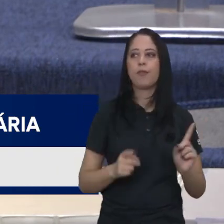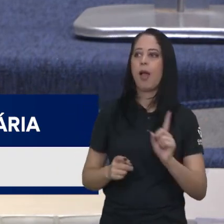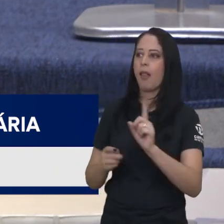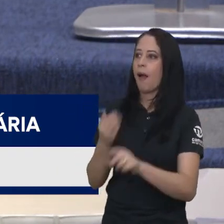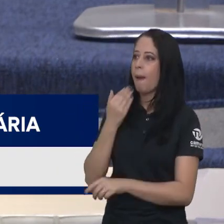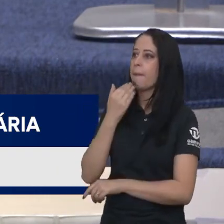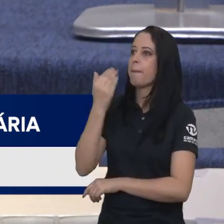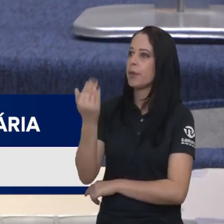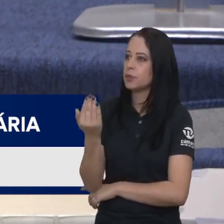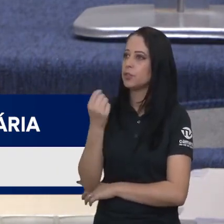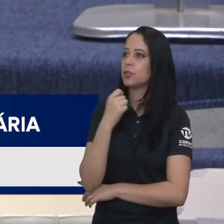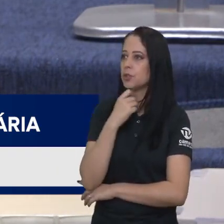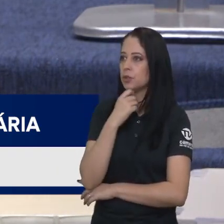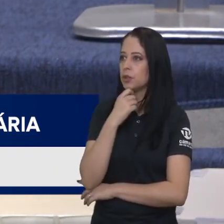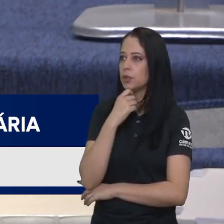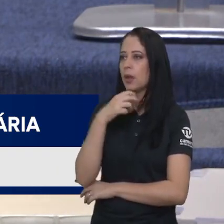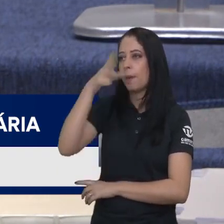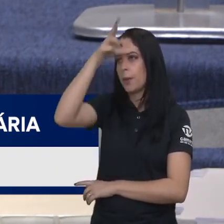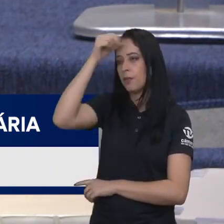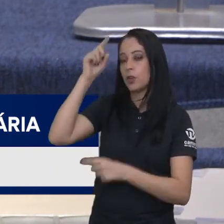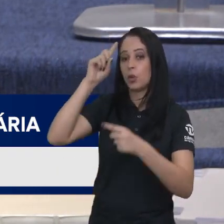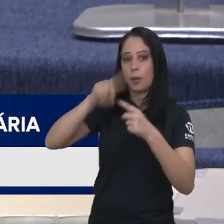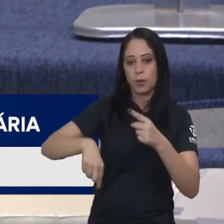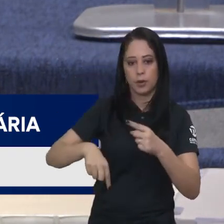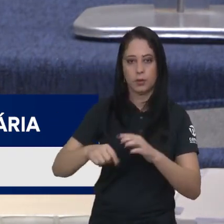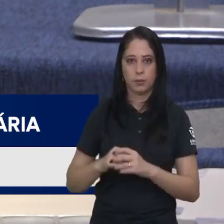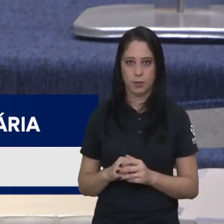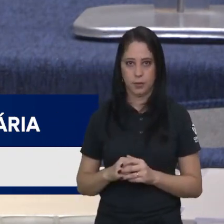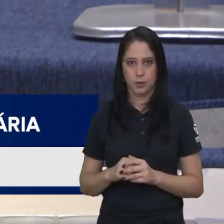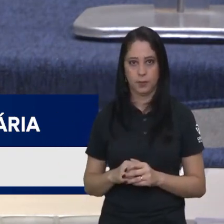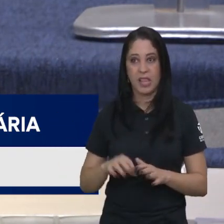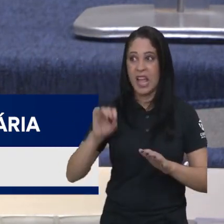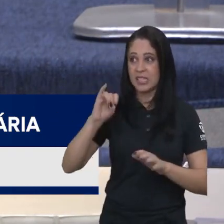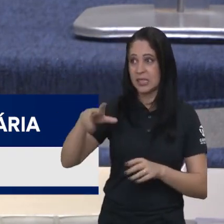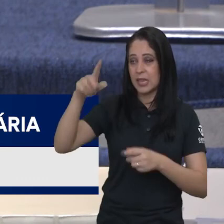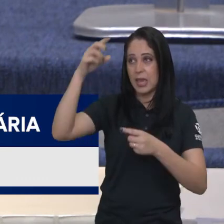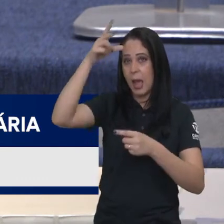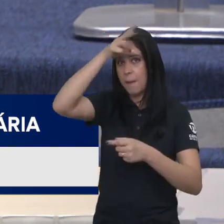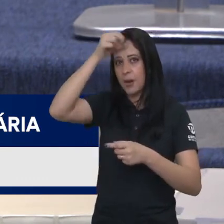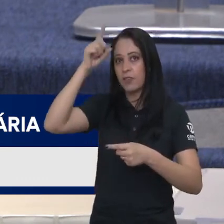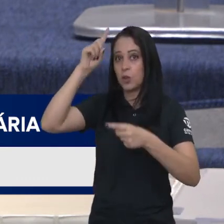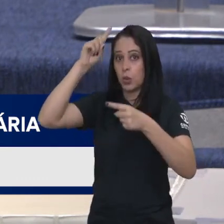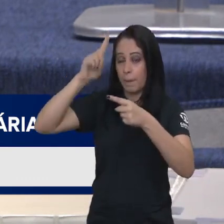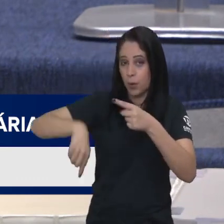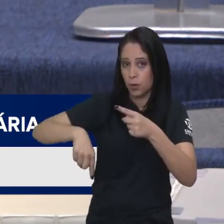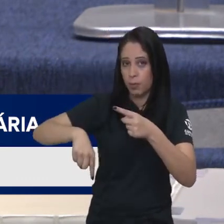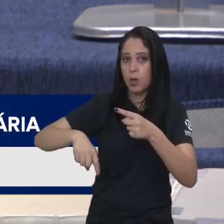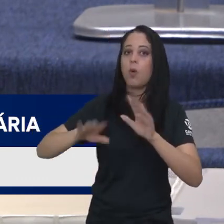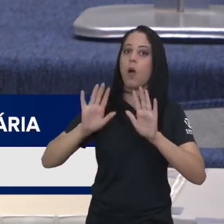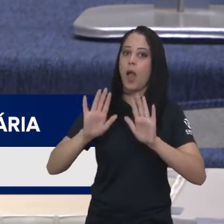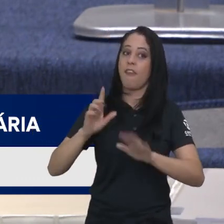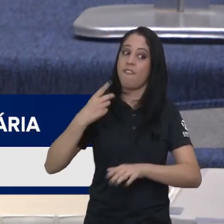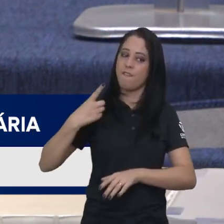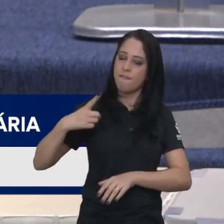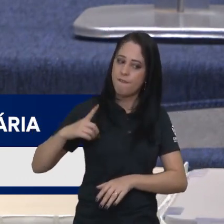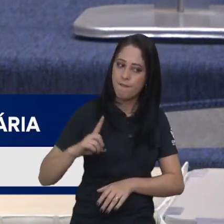essa autorização negada, o que eu sugiro é que vocês vão ao judiciário pedir essa autorização.